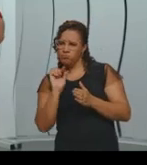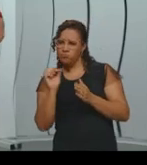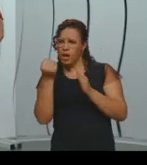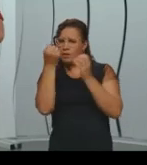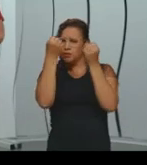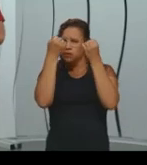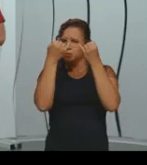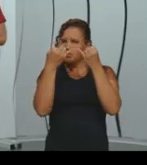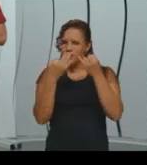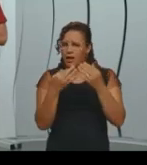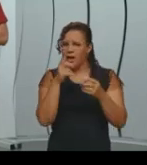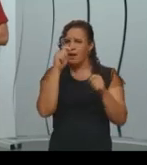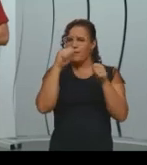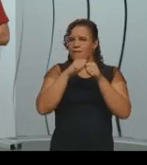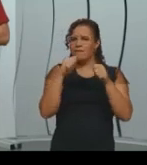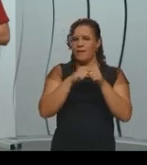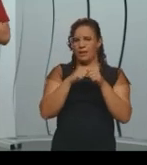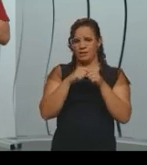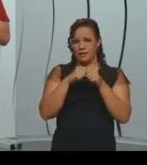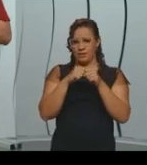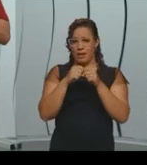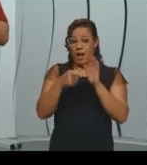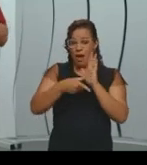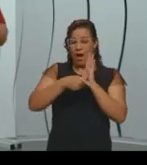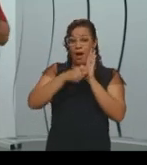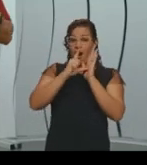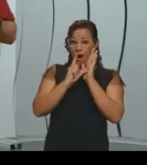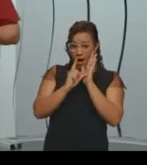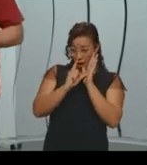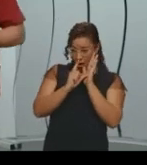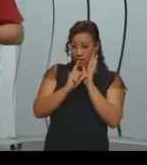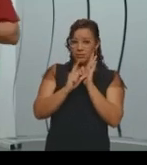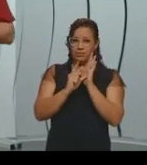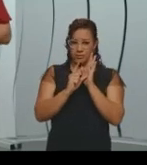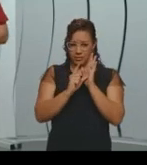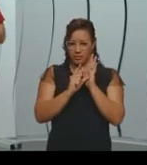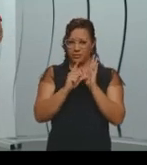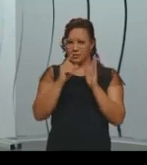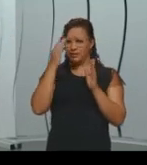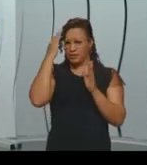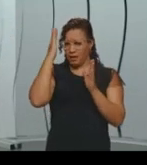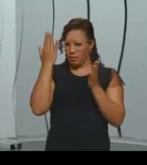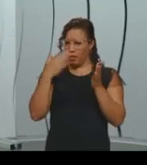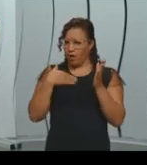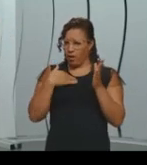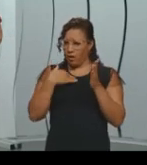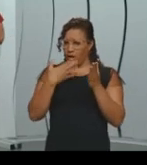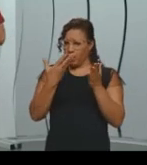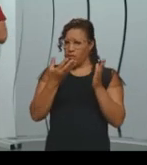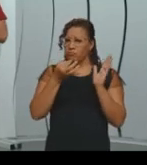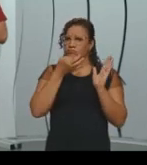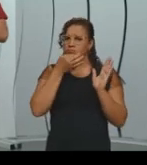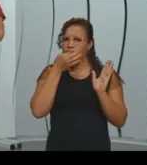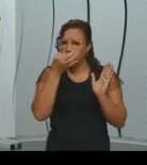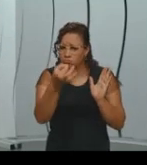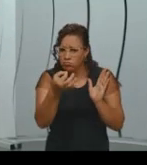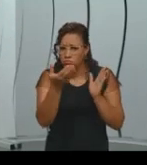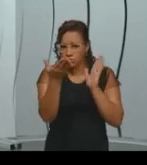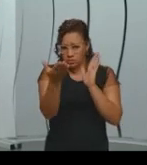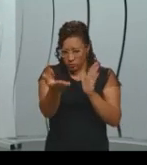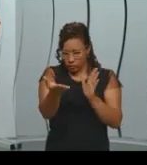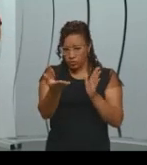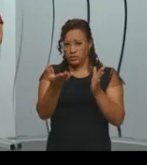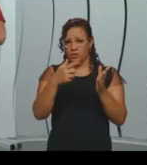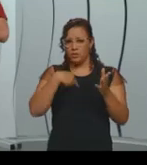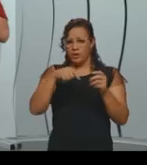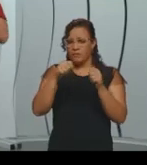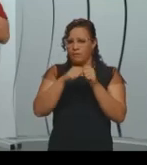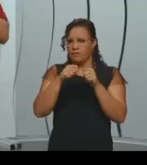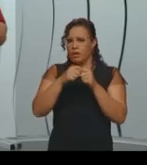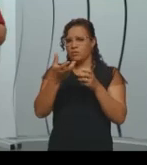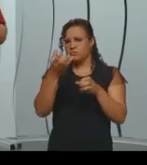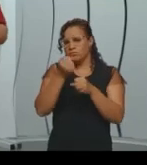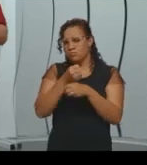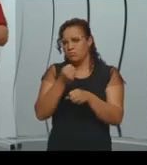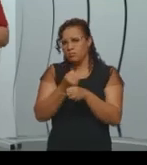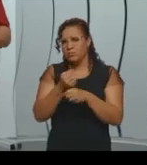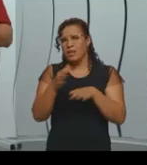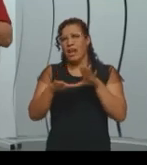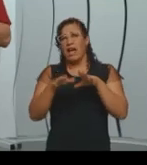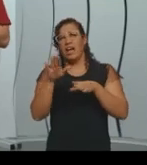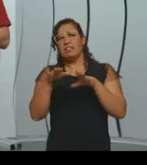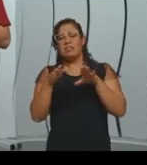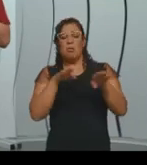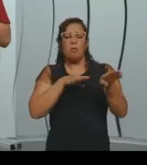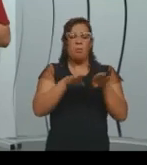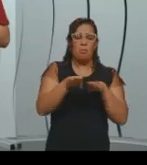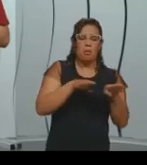que você vai ter que fazer. É o primeiro passo que eu sempre sugiro aos meus alunos quando vão resolver uma questão. Não importa se é de